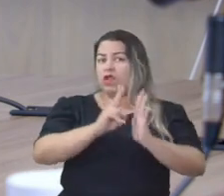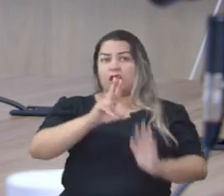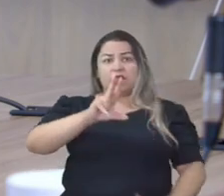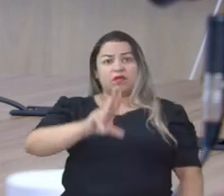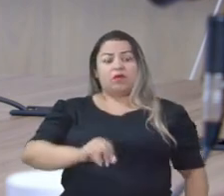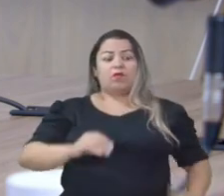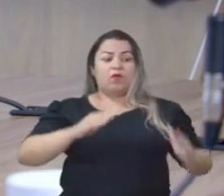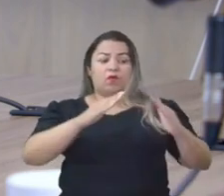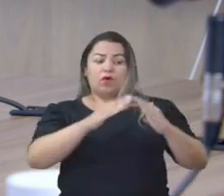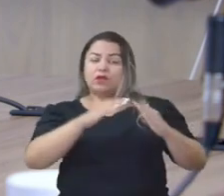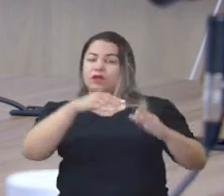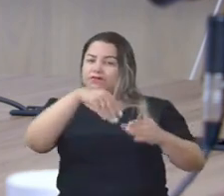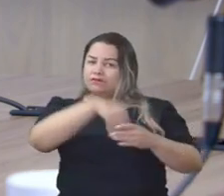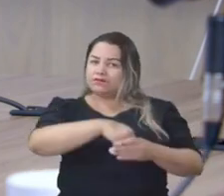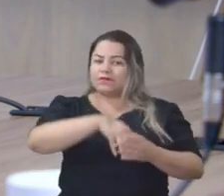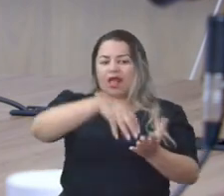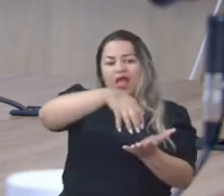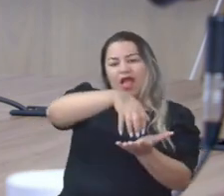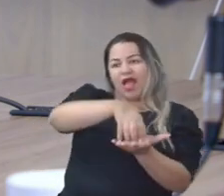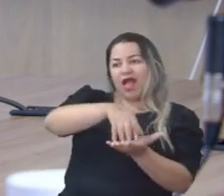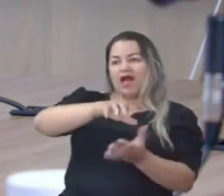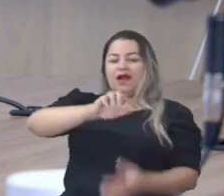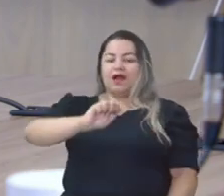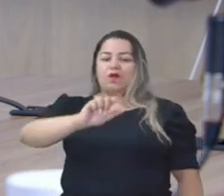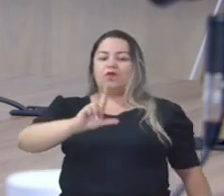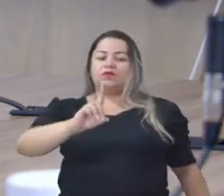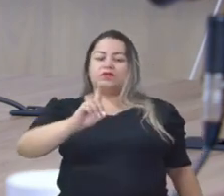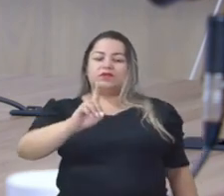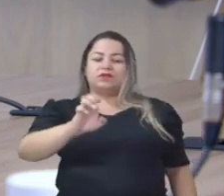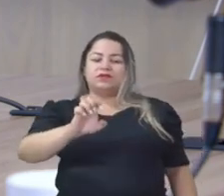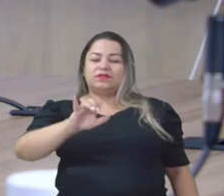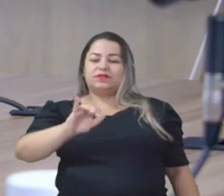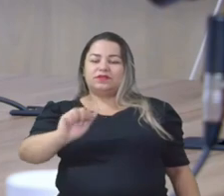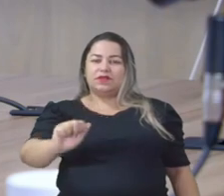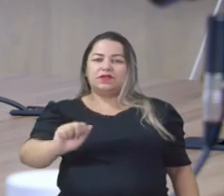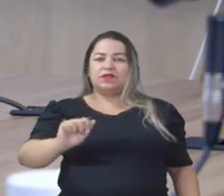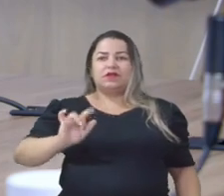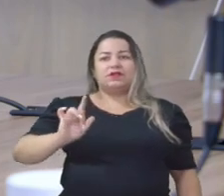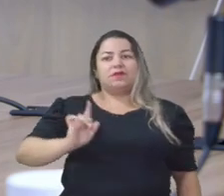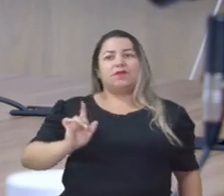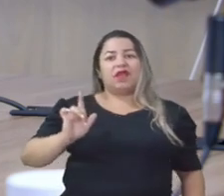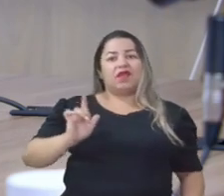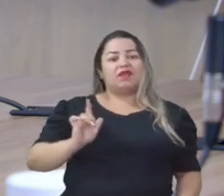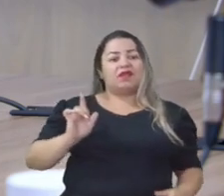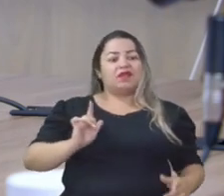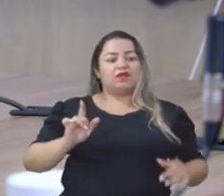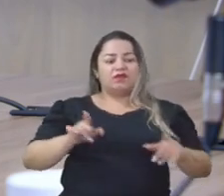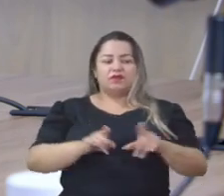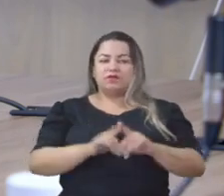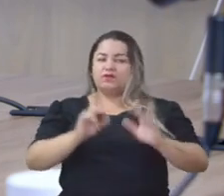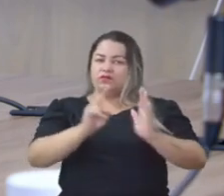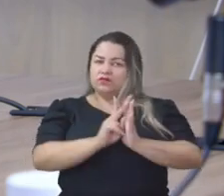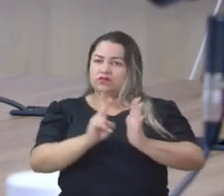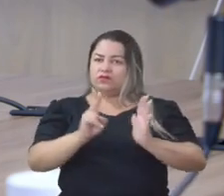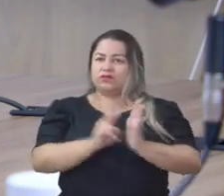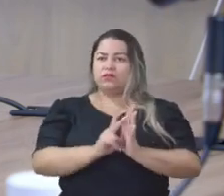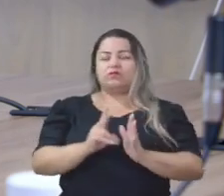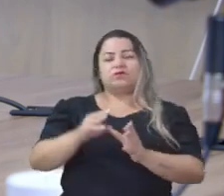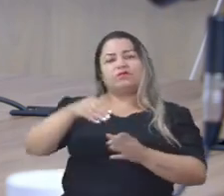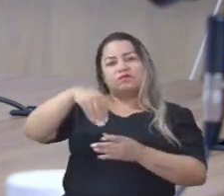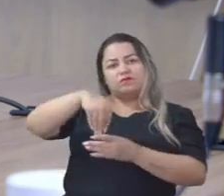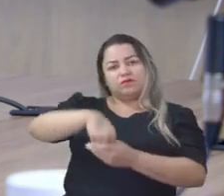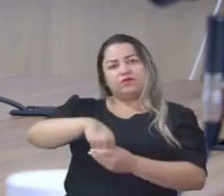aldeia e tal. Então, eu sempre tenho que responder, existem indígenas em trânsito, né, que estão, de